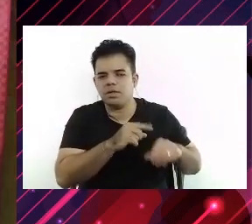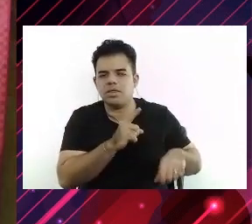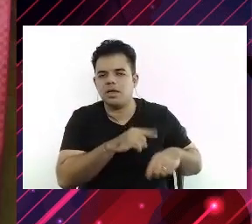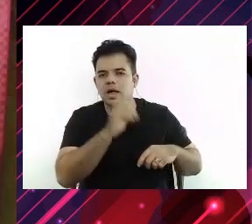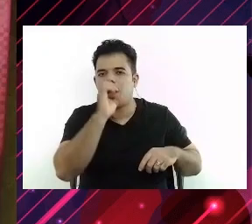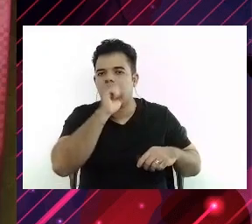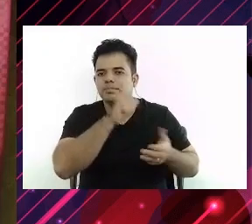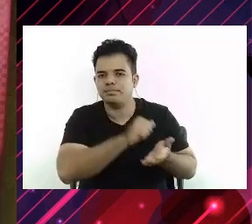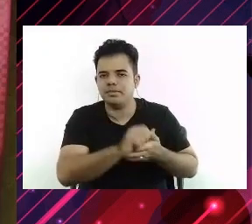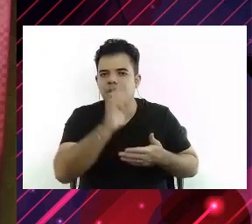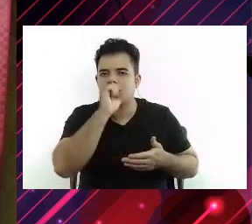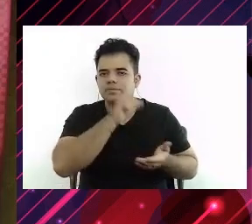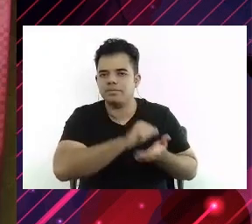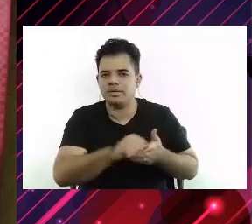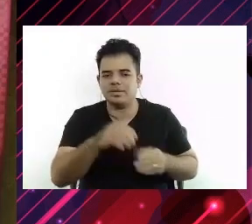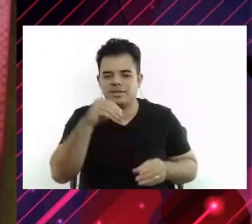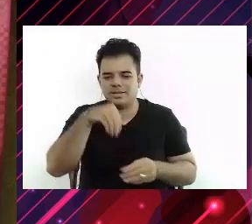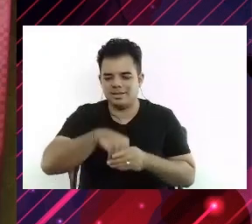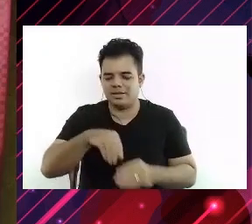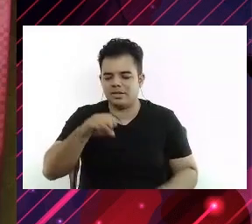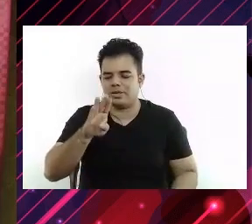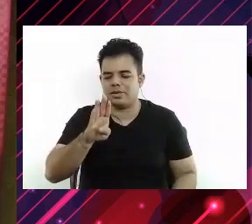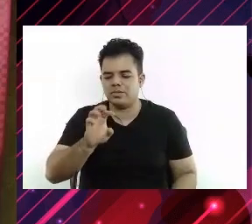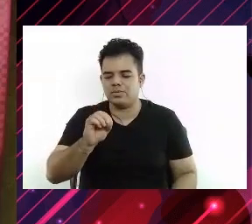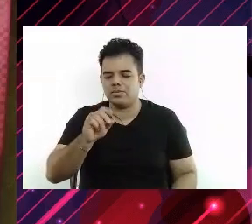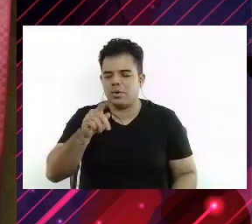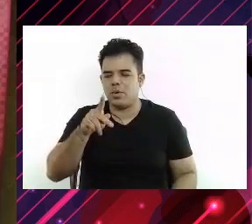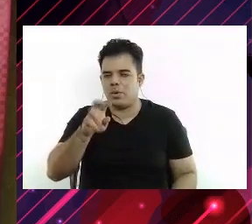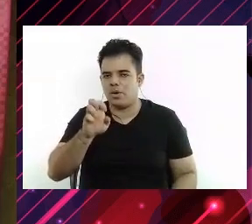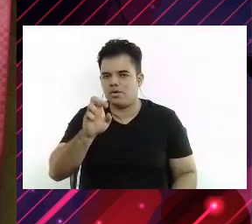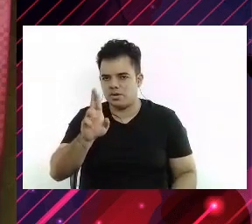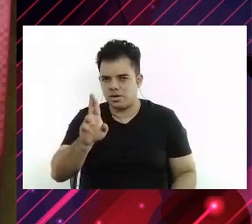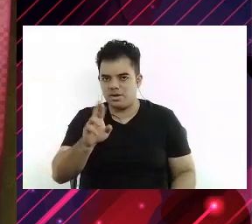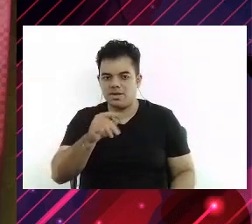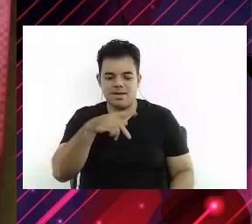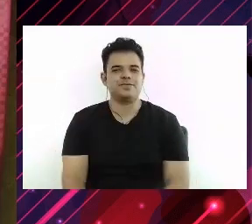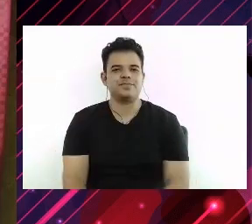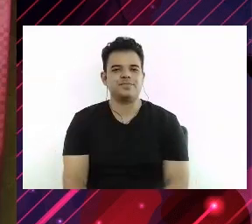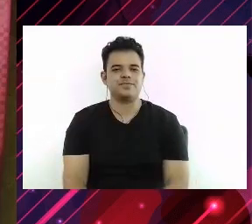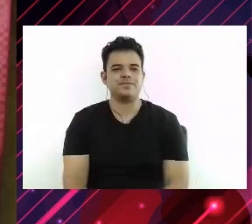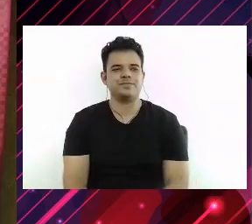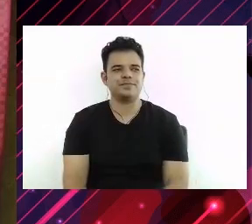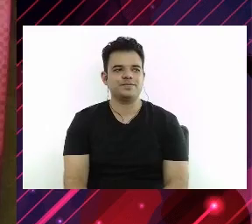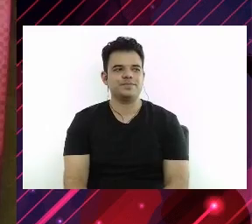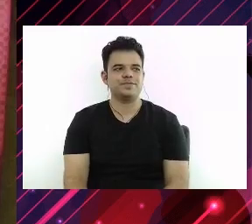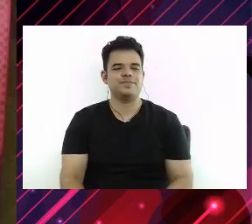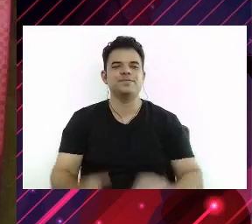lá no broker. O Kafka ele já é mais suscetível a você mantê-las por mais tempo.